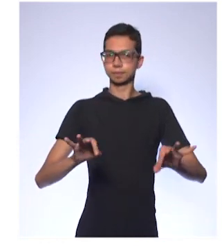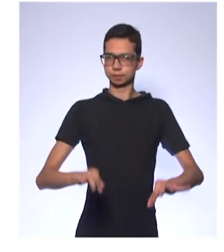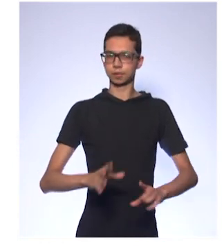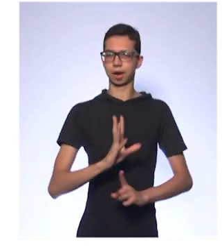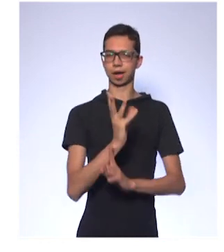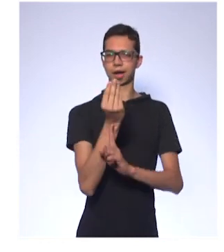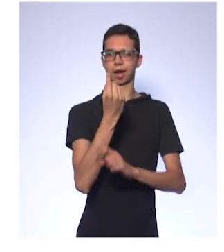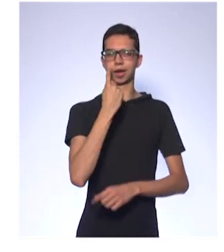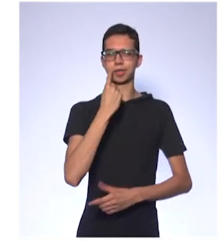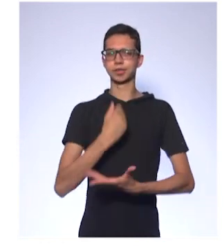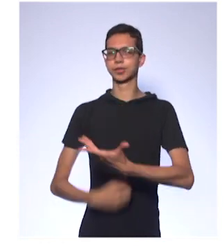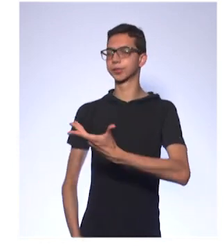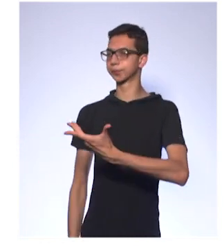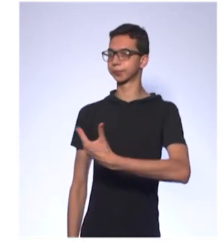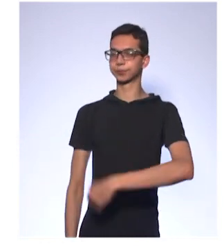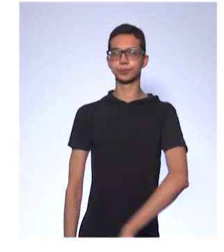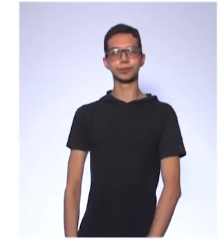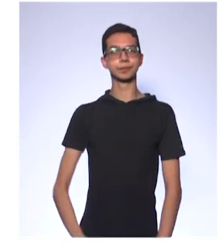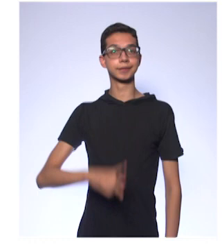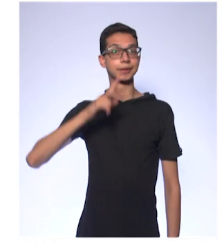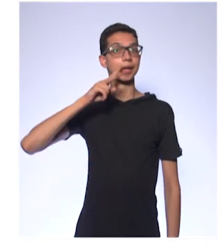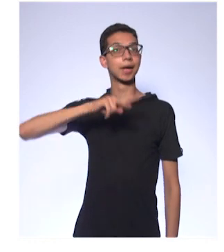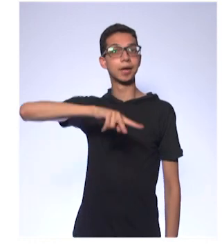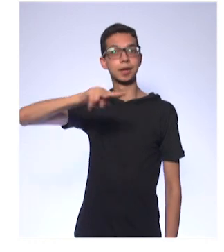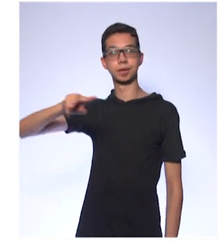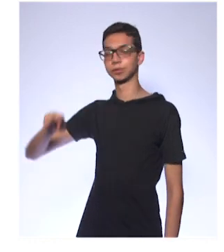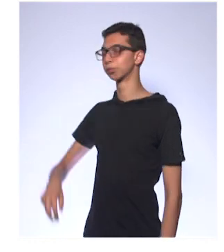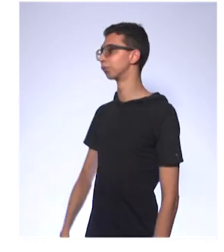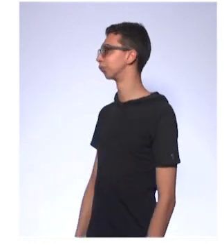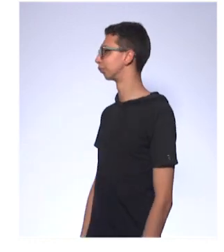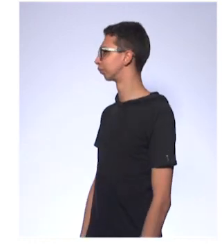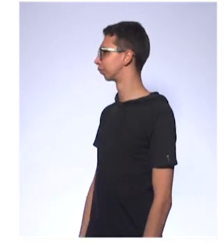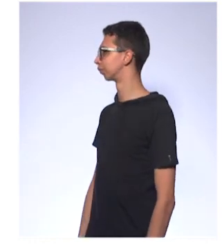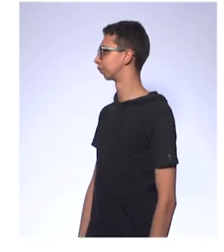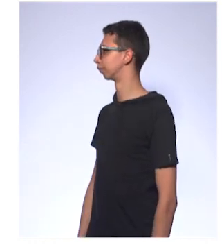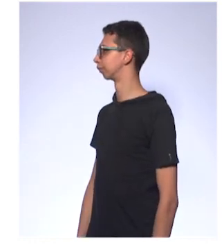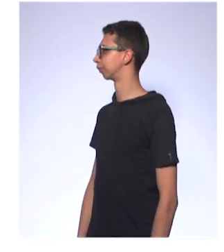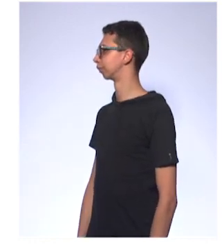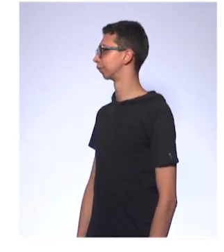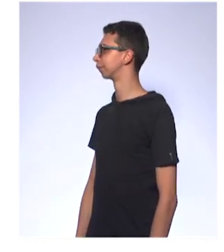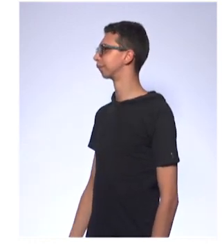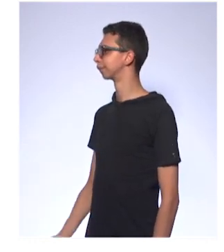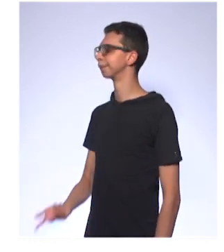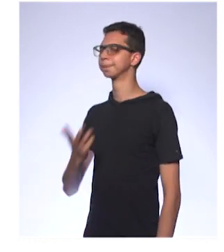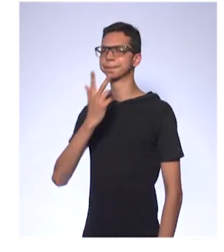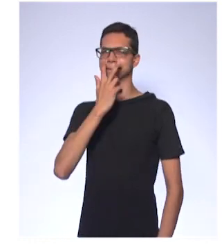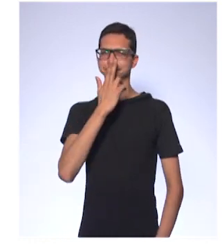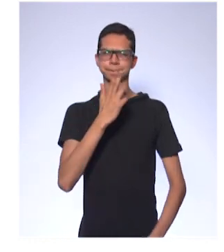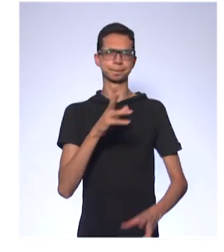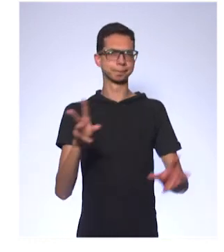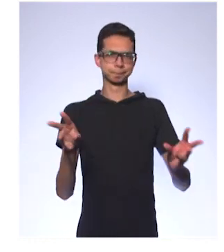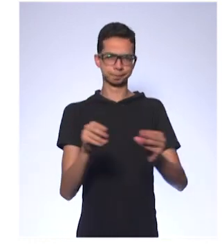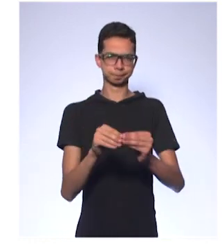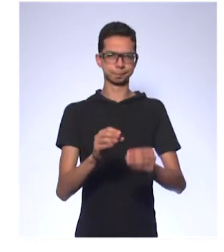No supe que ponerme e me puse feliz. Muito pequenininha, né?